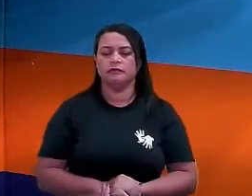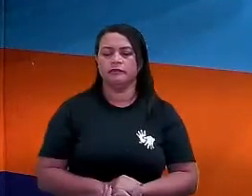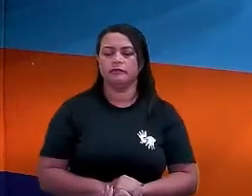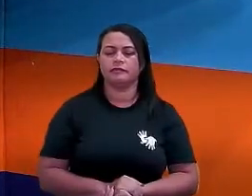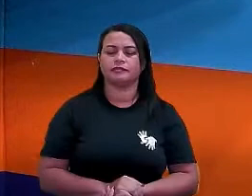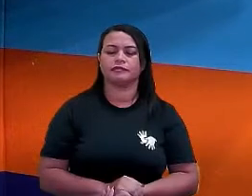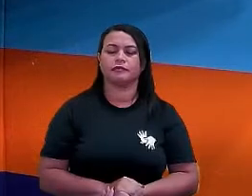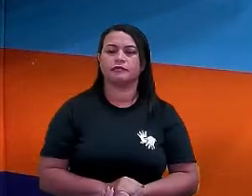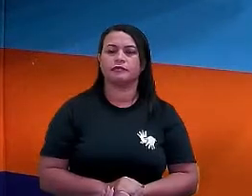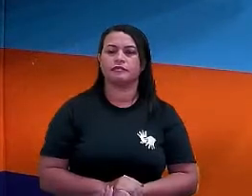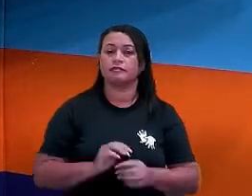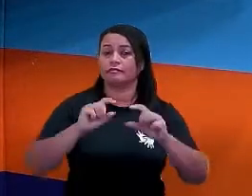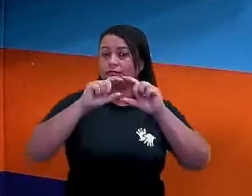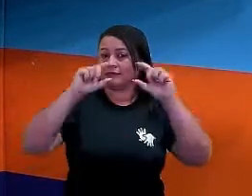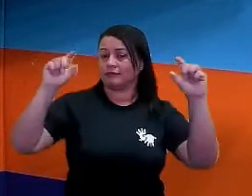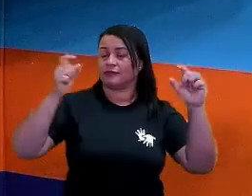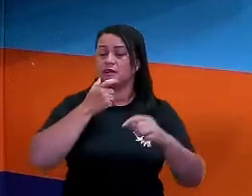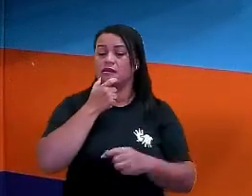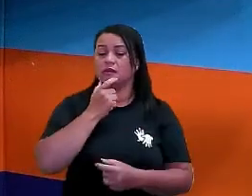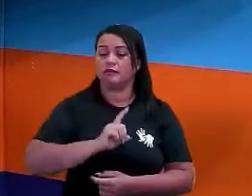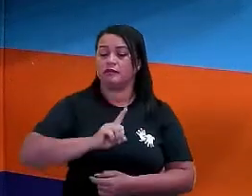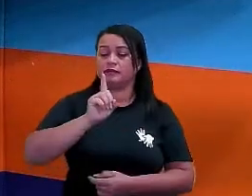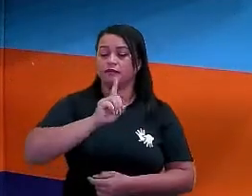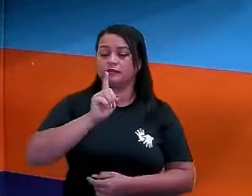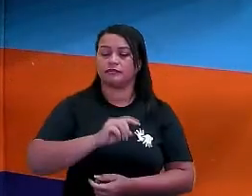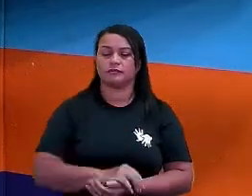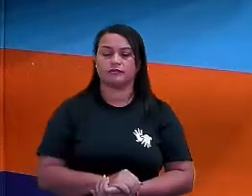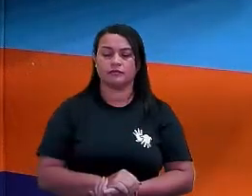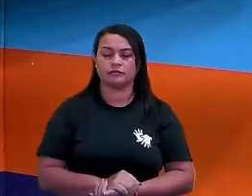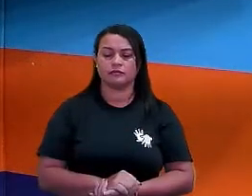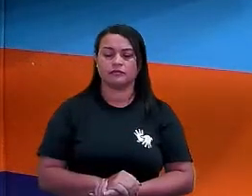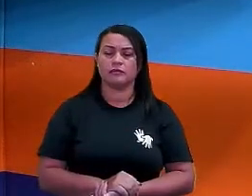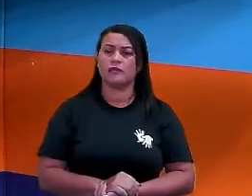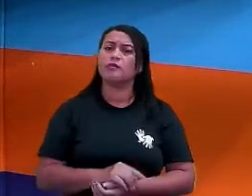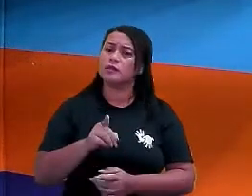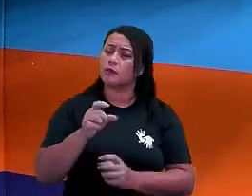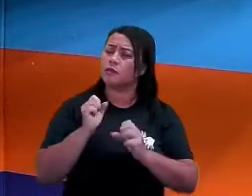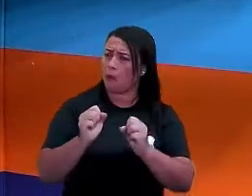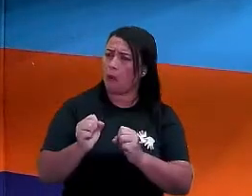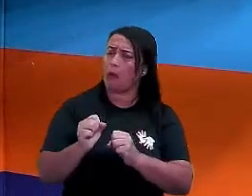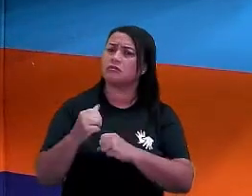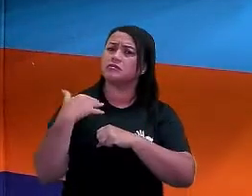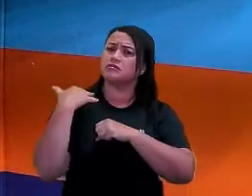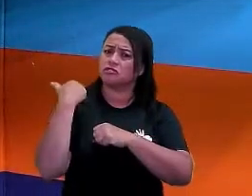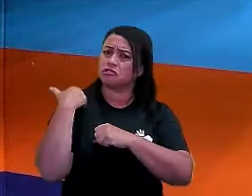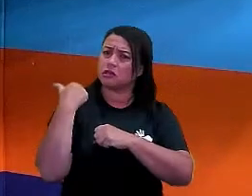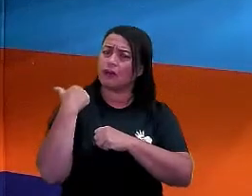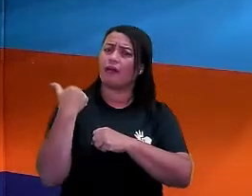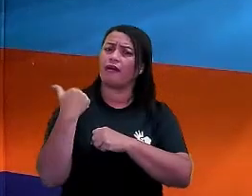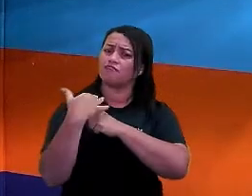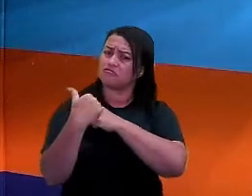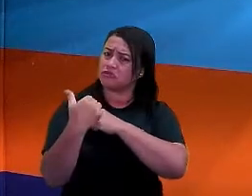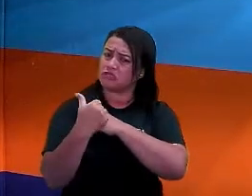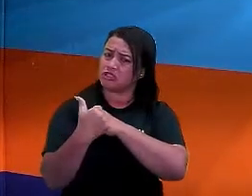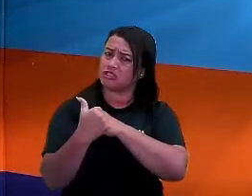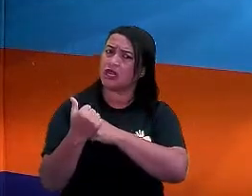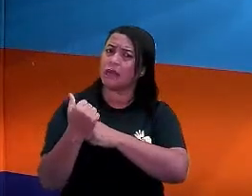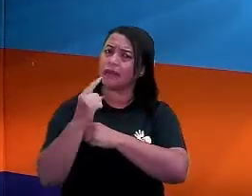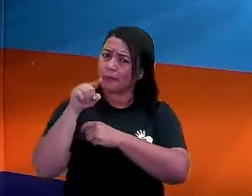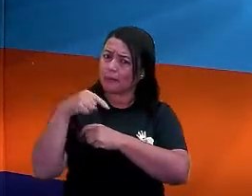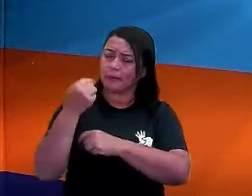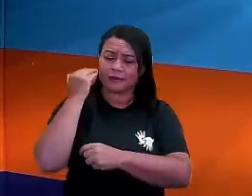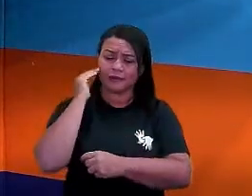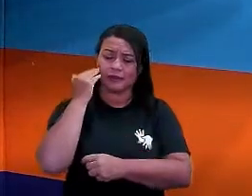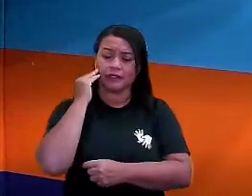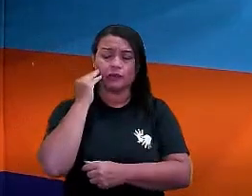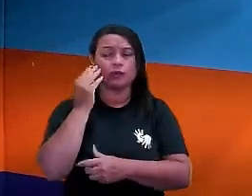later? Will you call me later? Você pode me chamar mais tarde. É um pedido. Então, quando eu quero expressar um